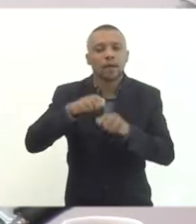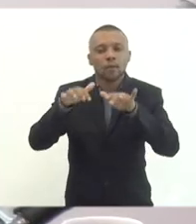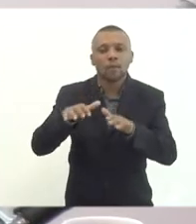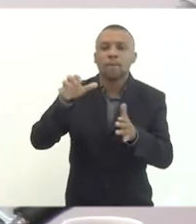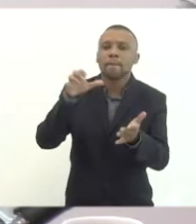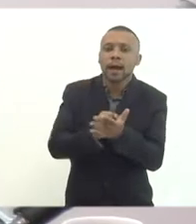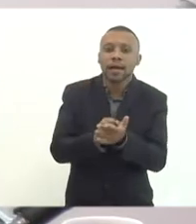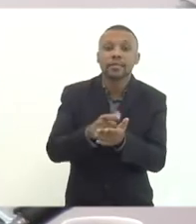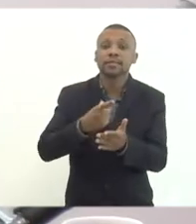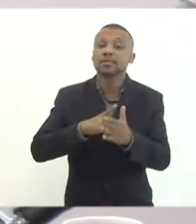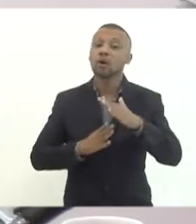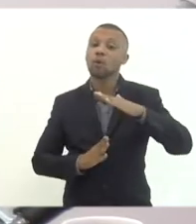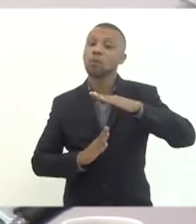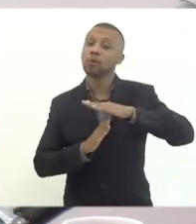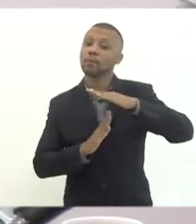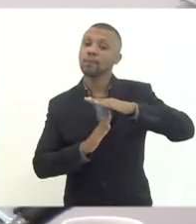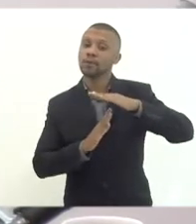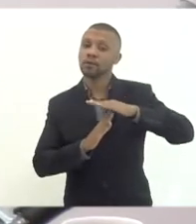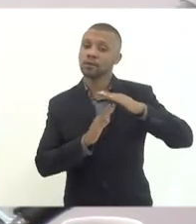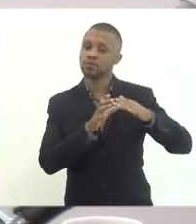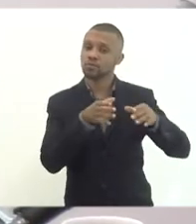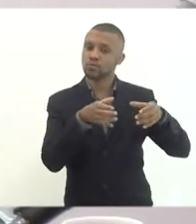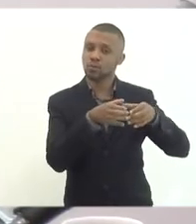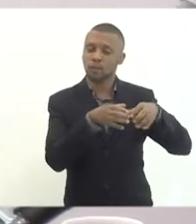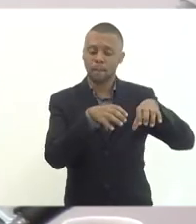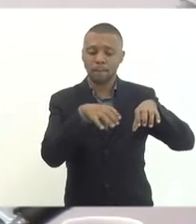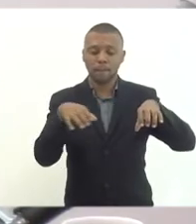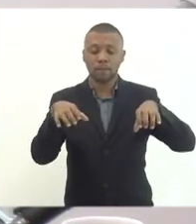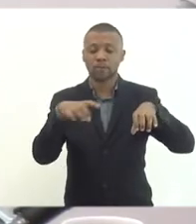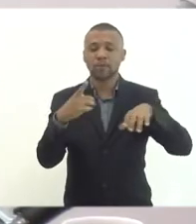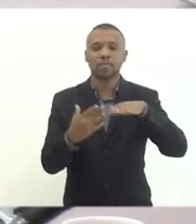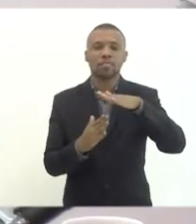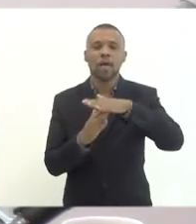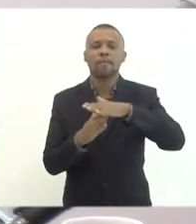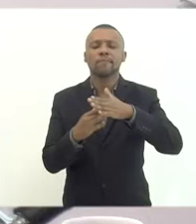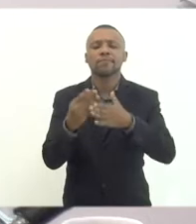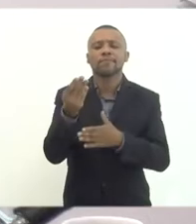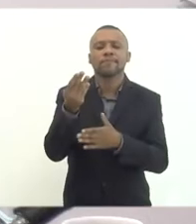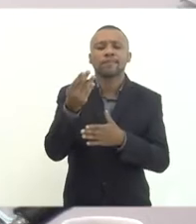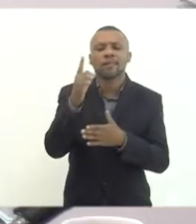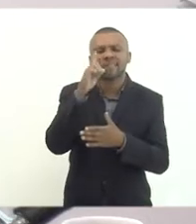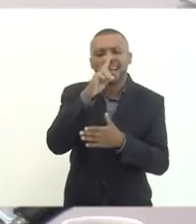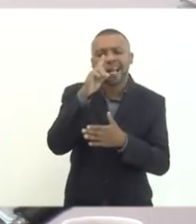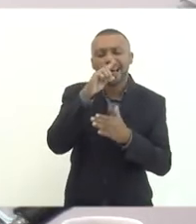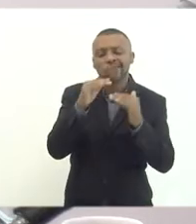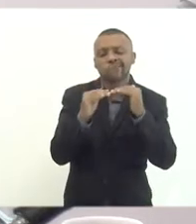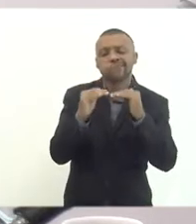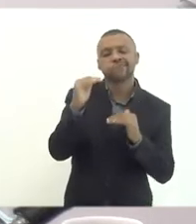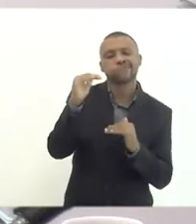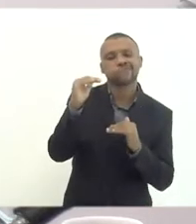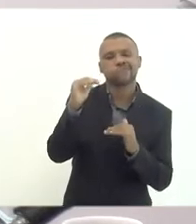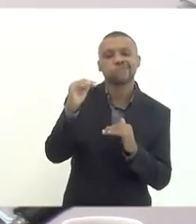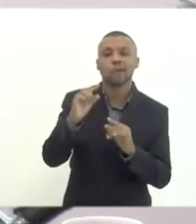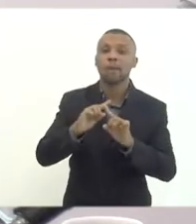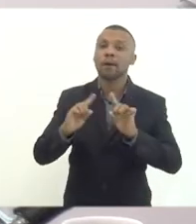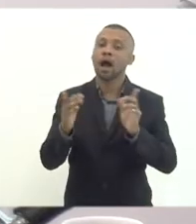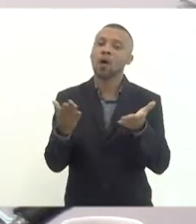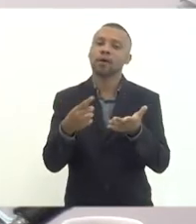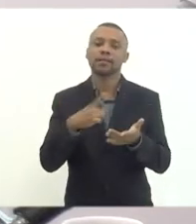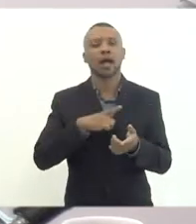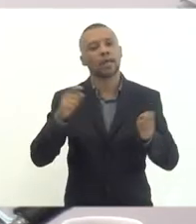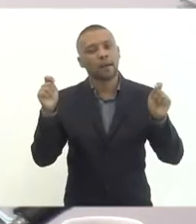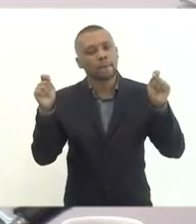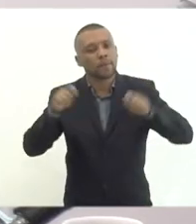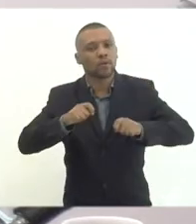que antes se tinham teto de equipes que a gente ficava numa teto muito aquém da nossa cidade no estado e agora a gente tem possibilidade de